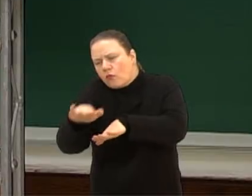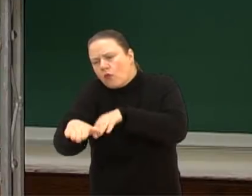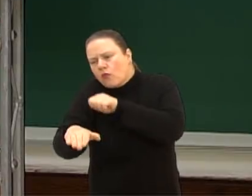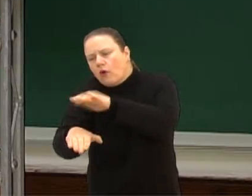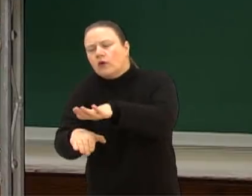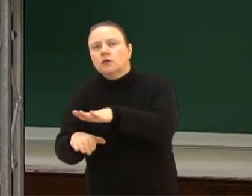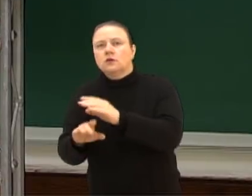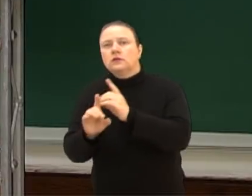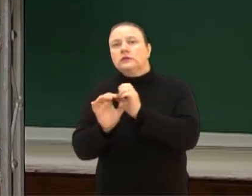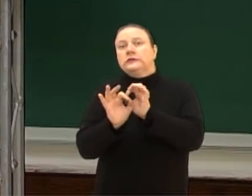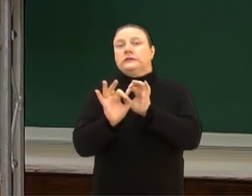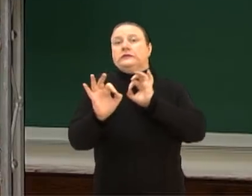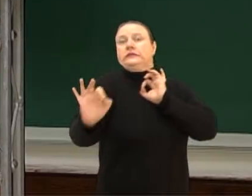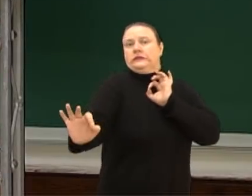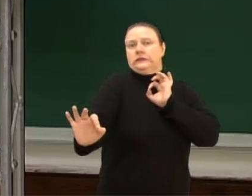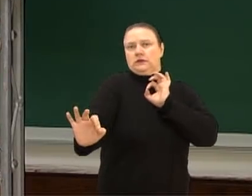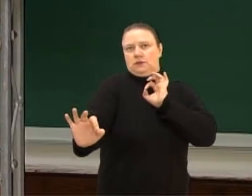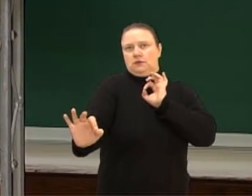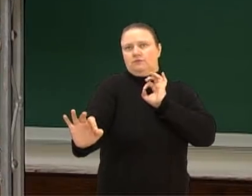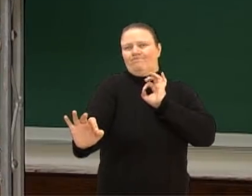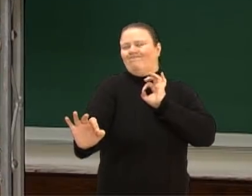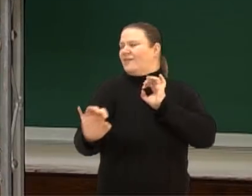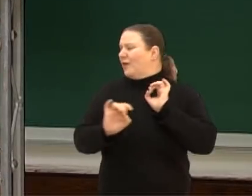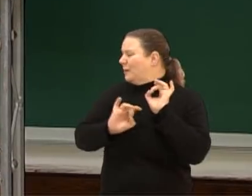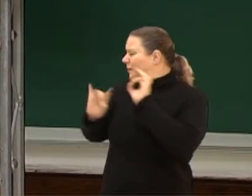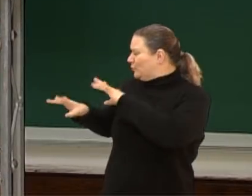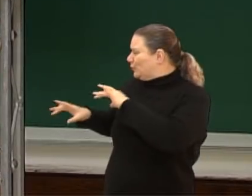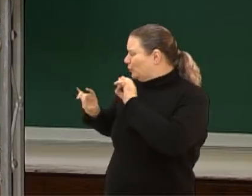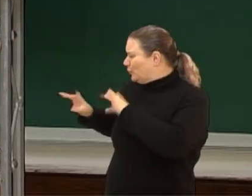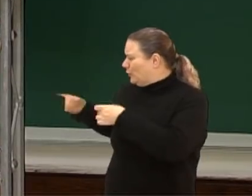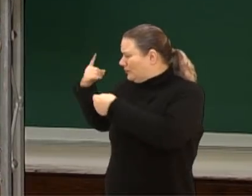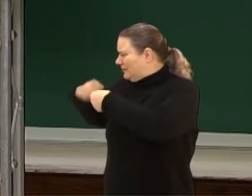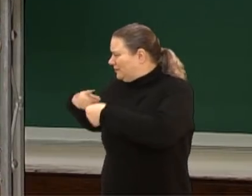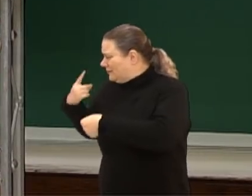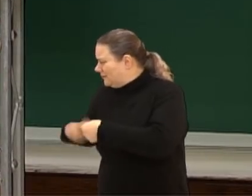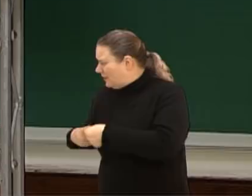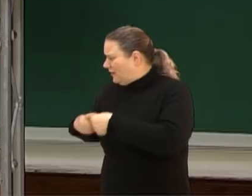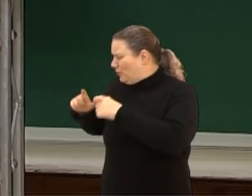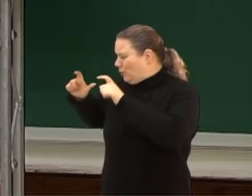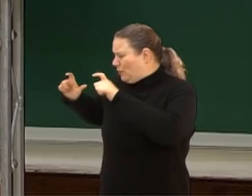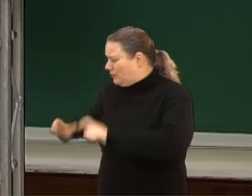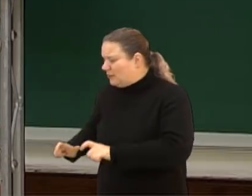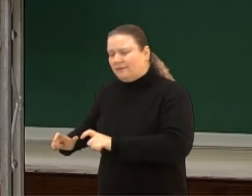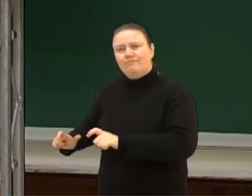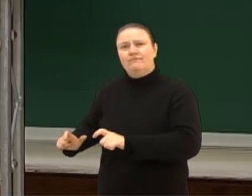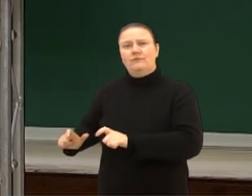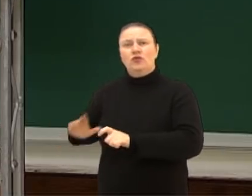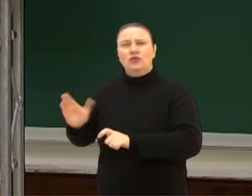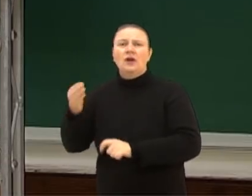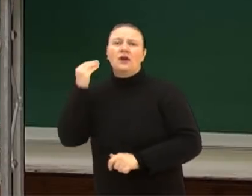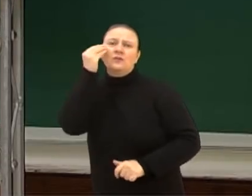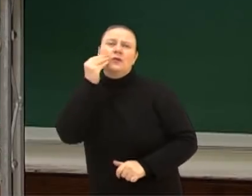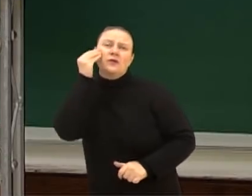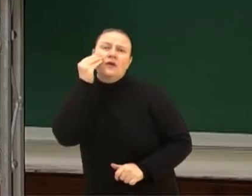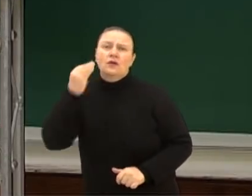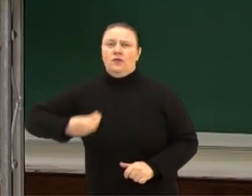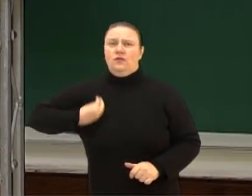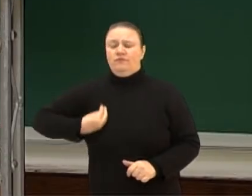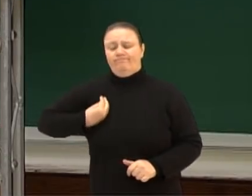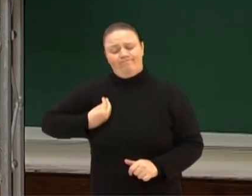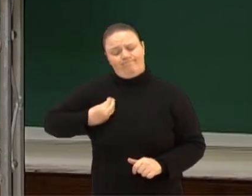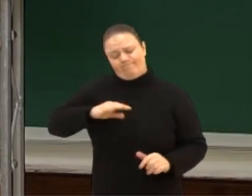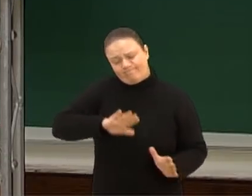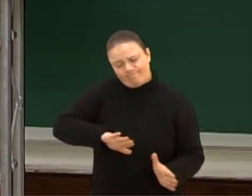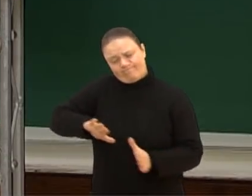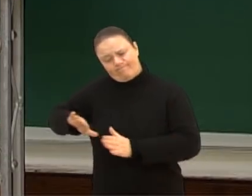distanciamento. Então, como alguém que deixou algo para trás, deixou uma cidade, deixou um local, né, de nascimento, de história ali para